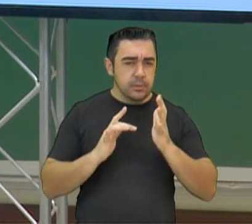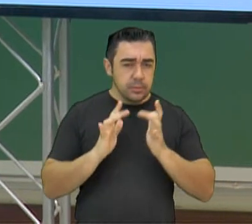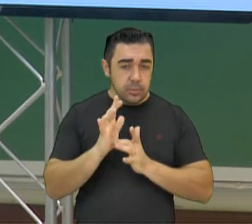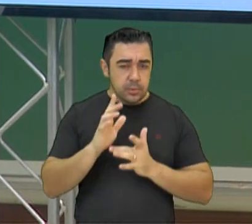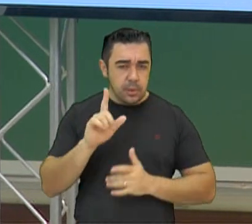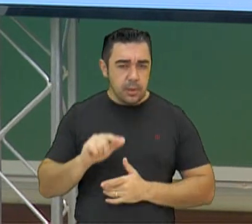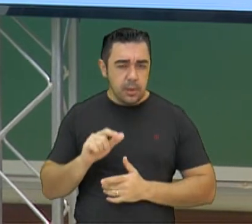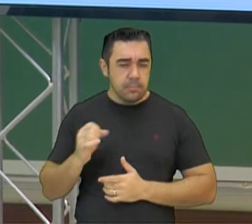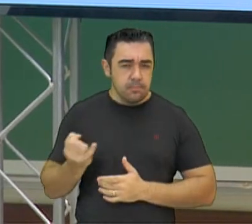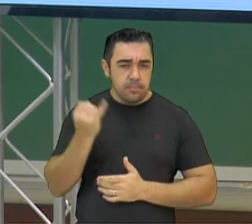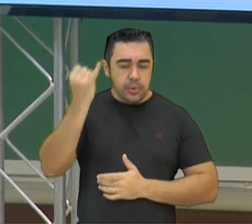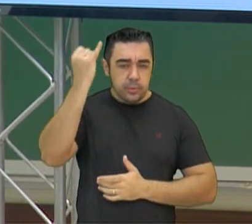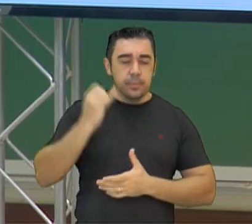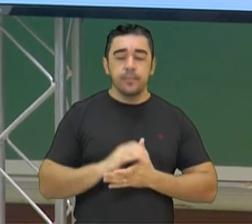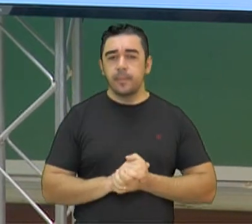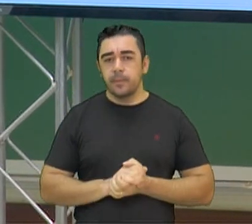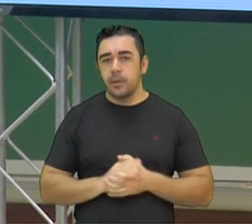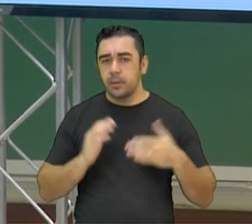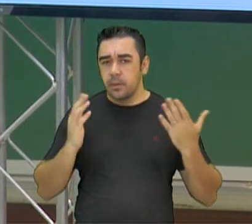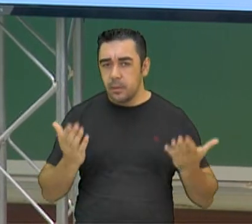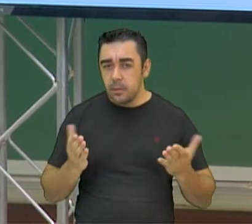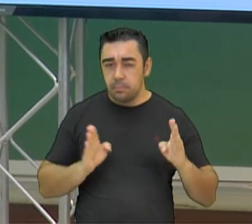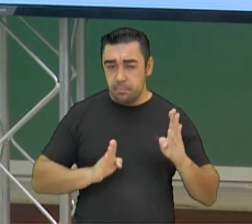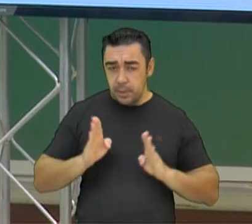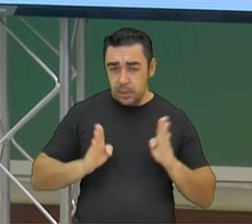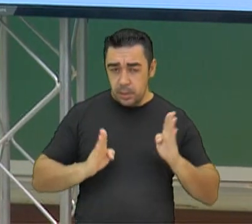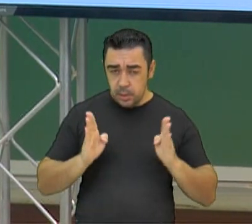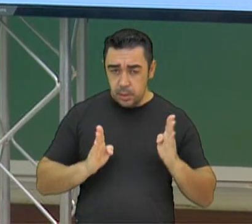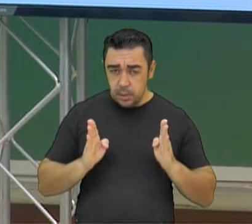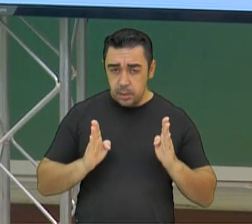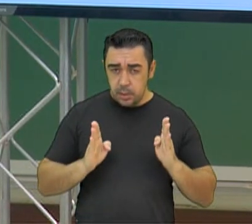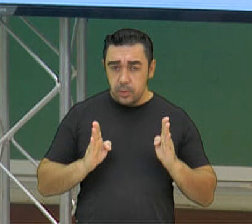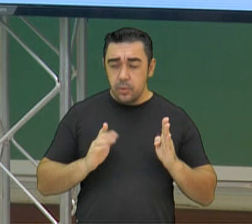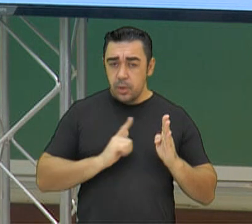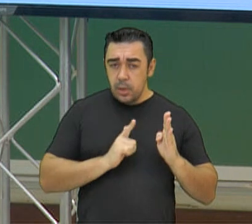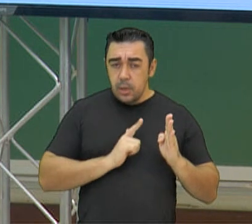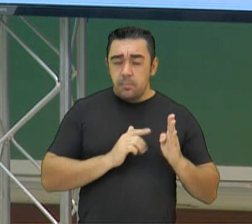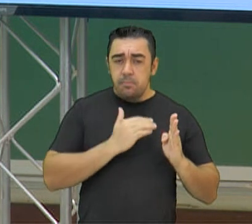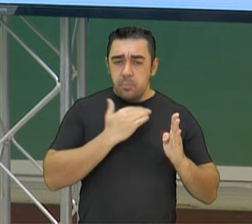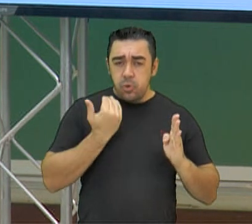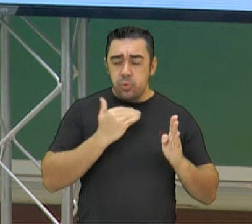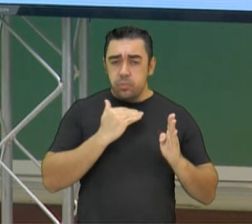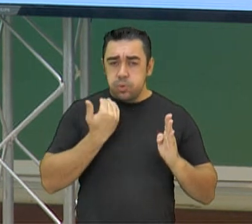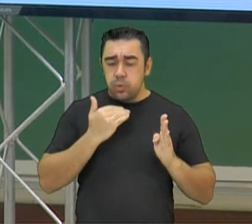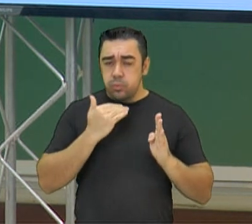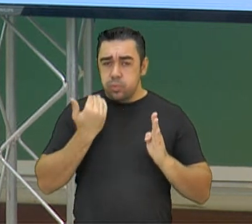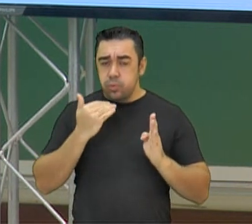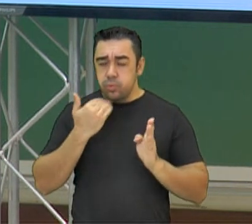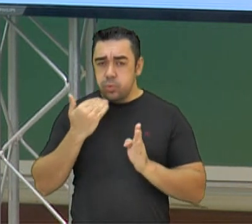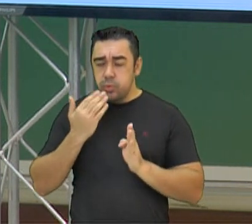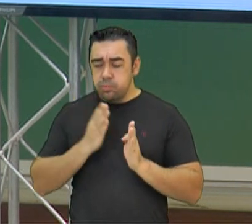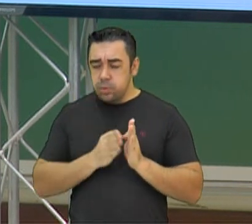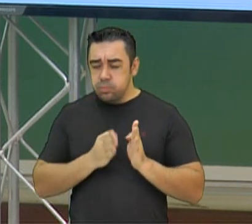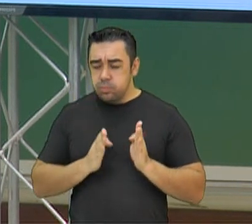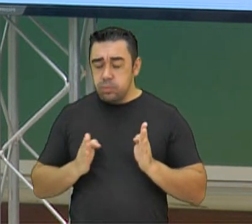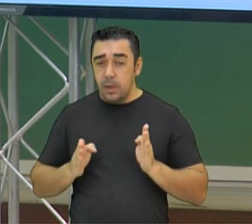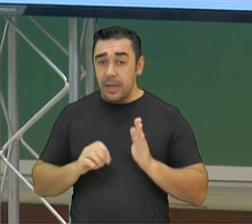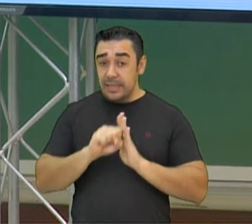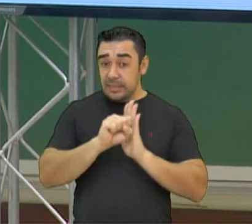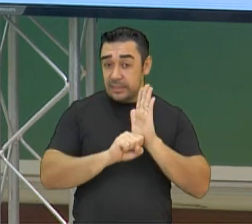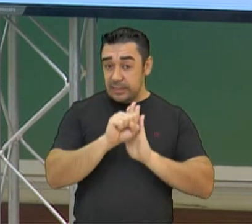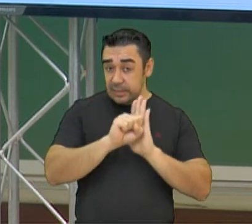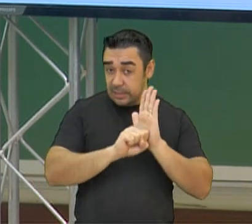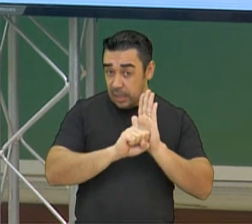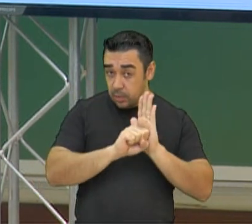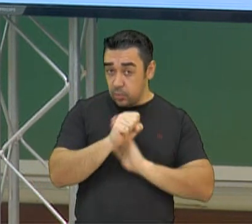maneira, esse é um período que está tendo já muitos mártires, veja que ainda estamos aí no século II, depois